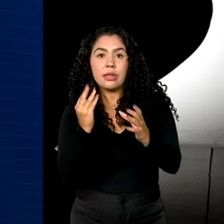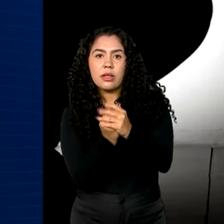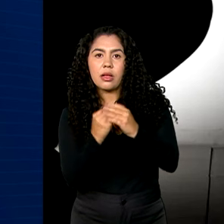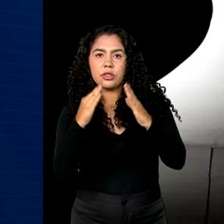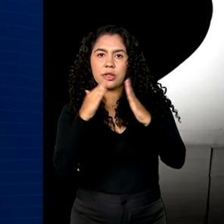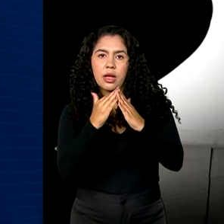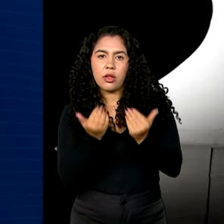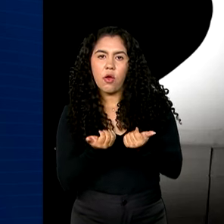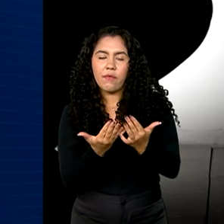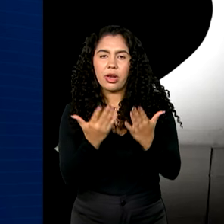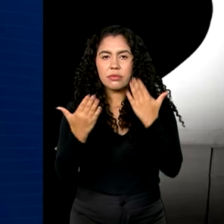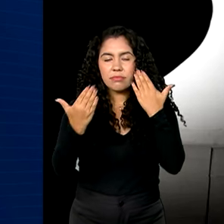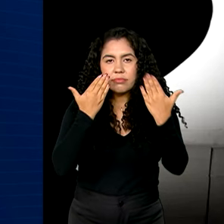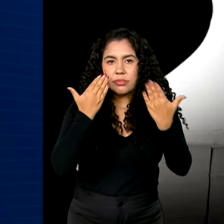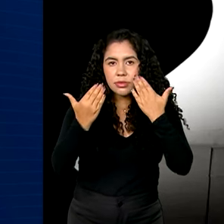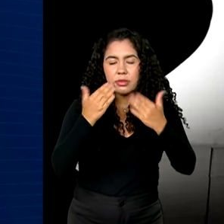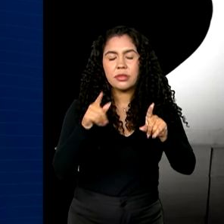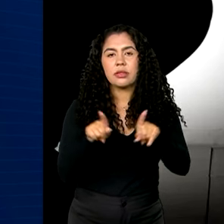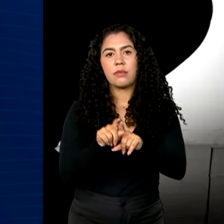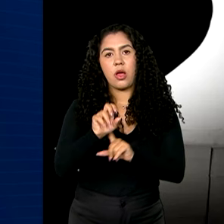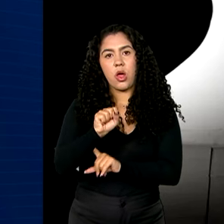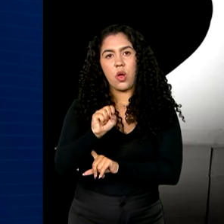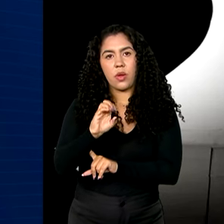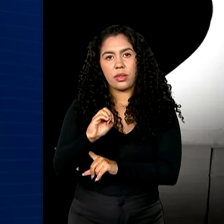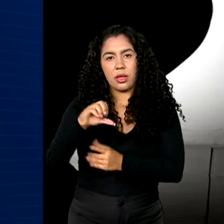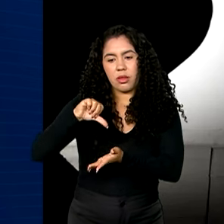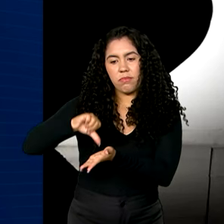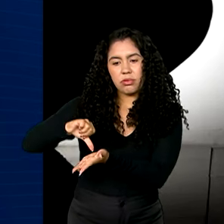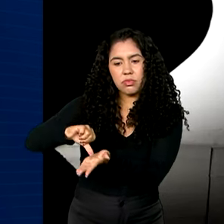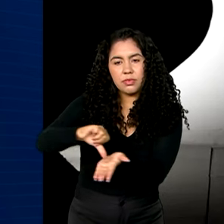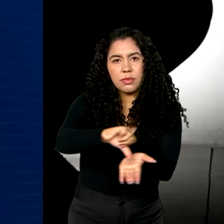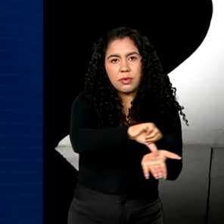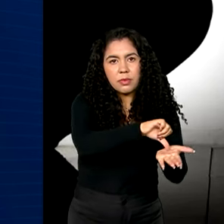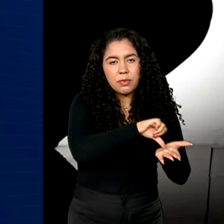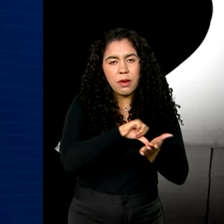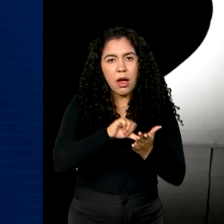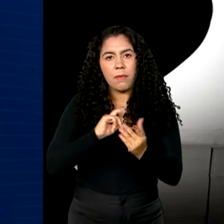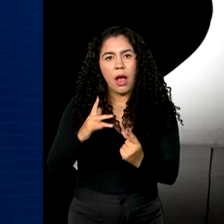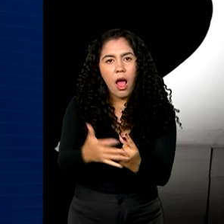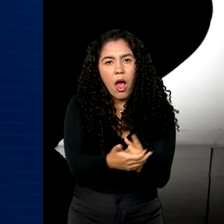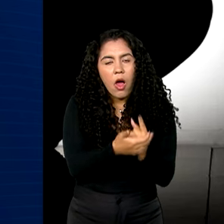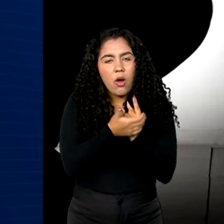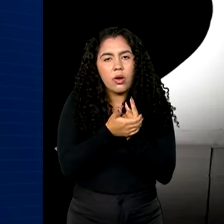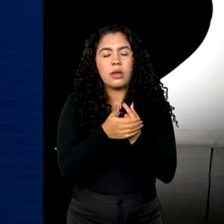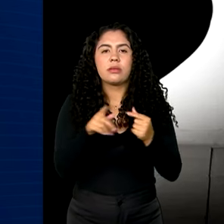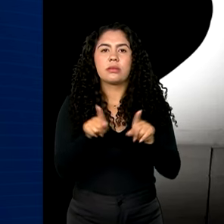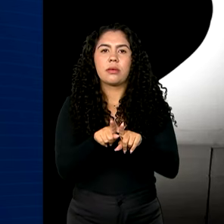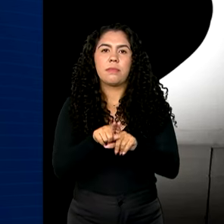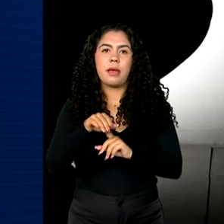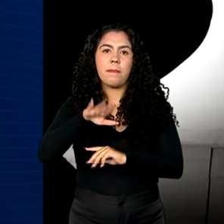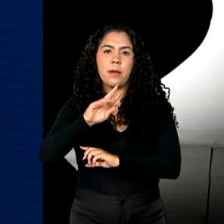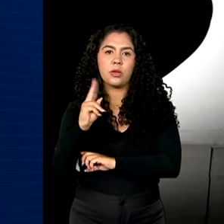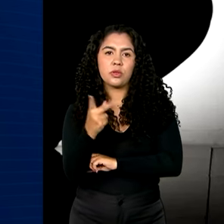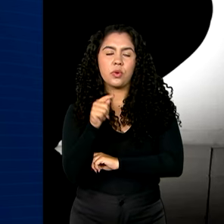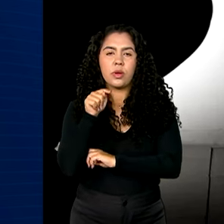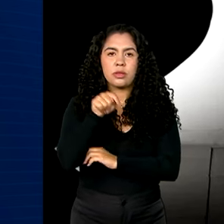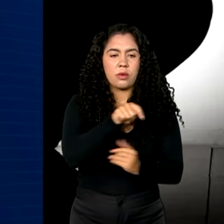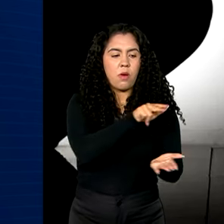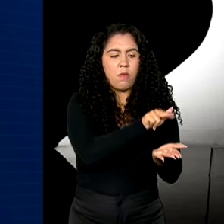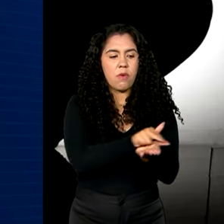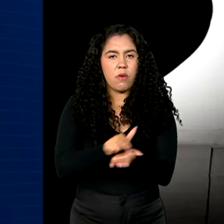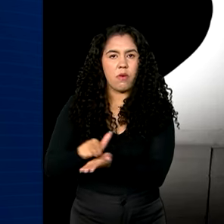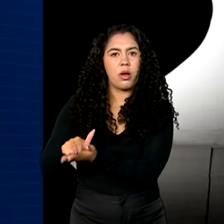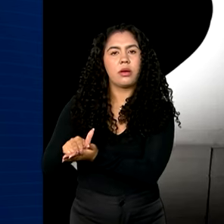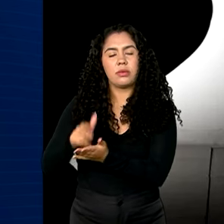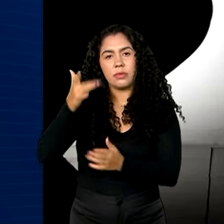terapêuticos, 80 unidades de acolhimento e mais de 2 mil leitos de saúde mental em hospitais